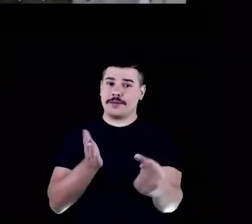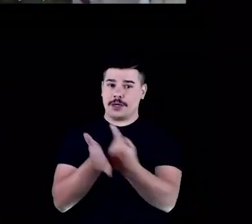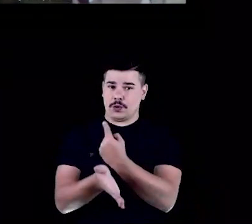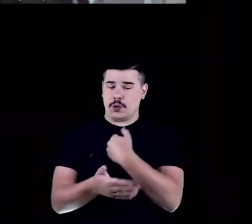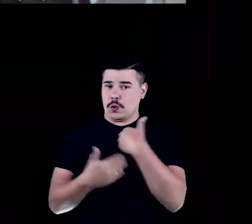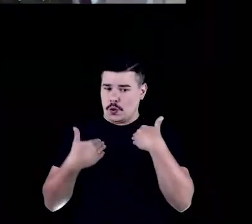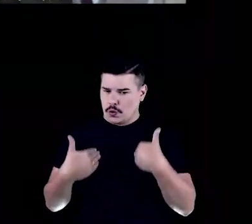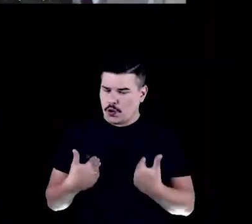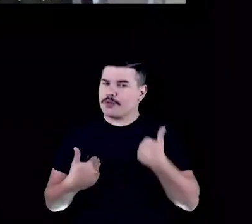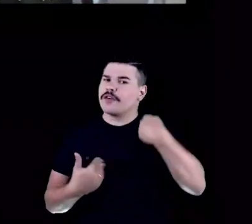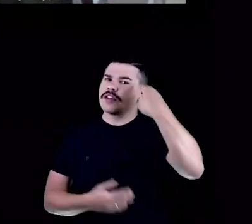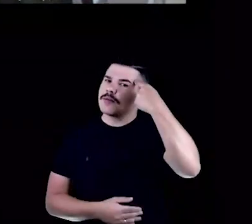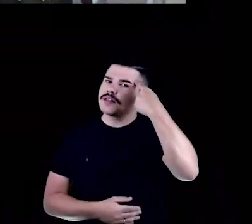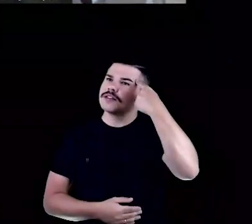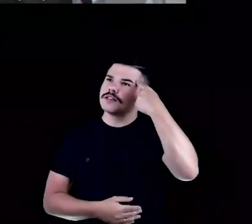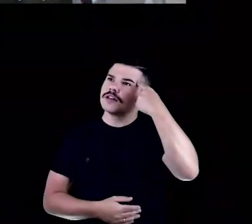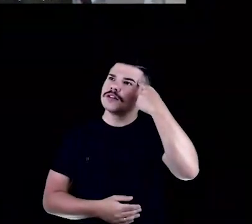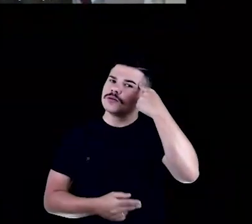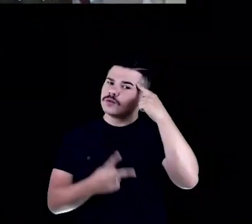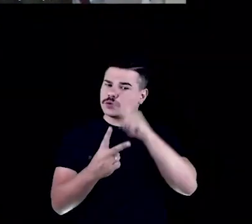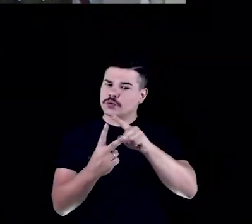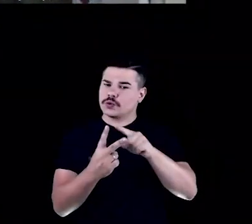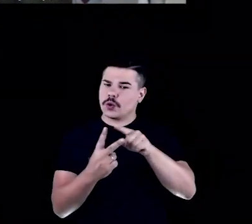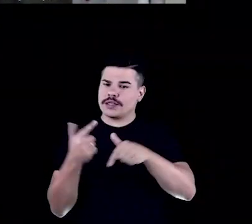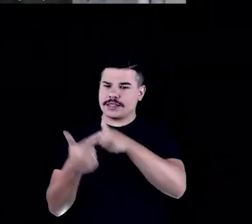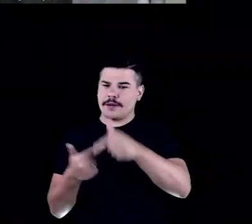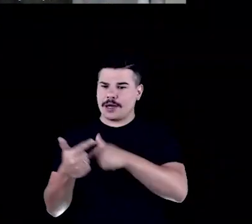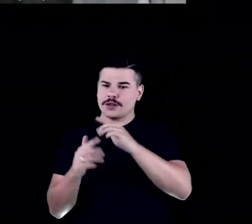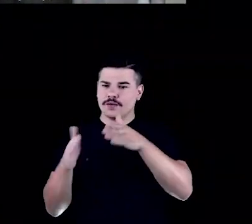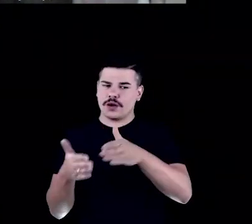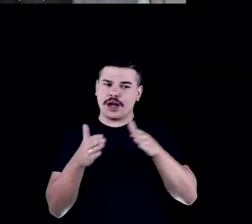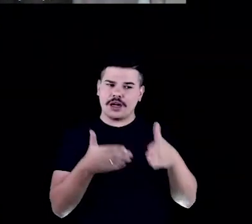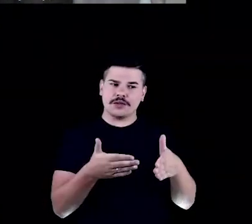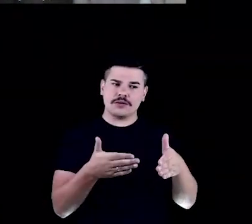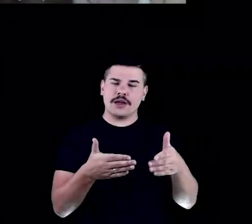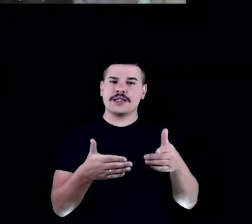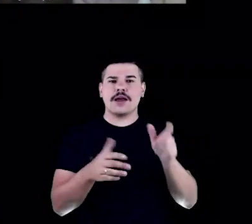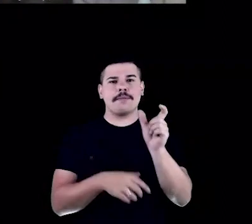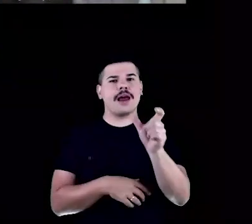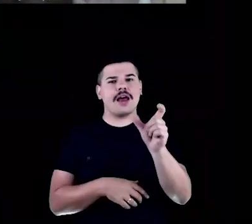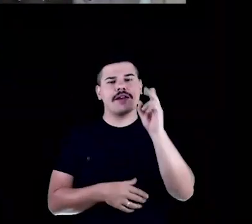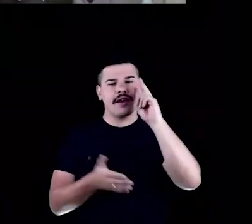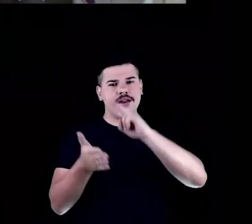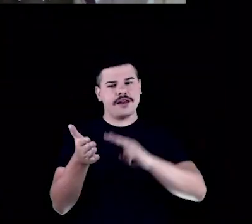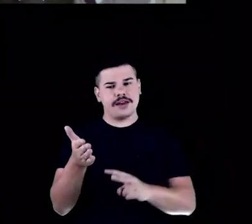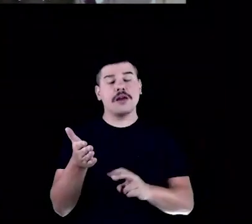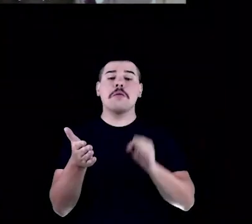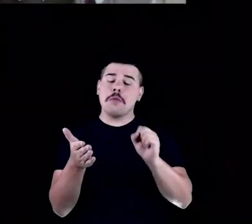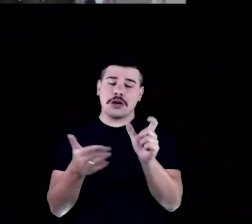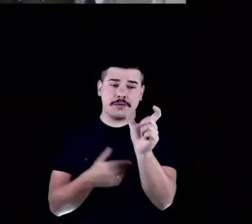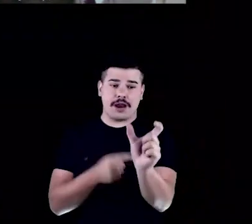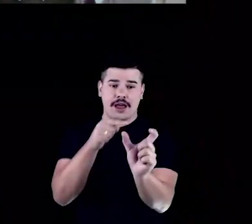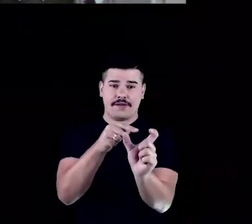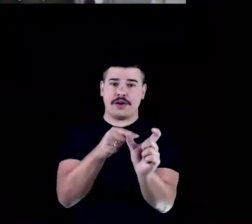Quando você perguntou do corpo, eu fiquei pensando muito em duas dimensões possíveis de ler essa palavra, que você